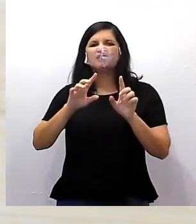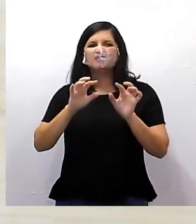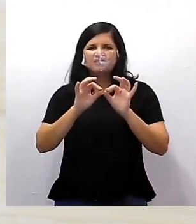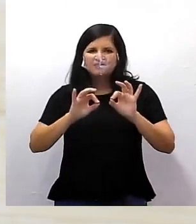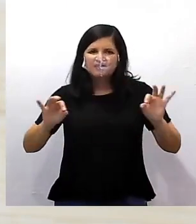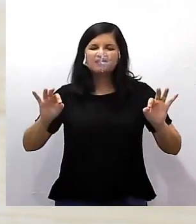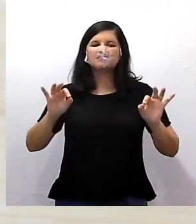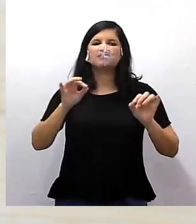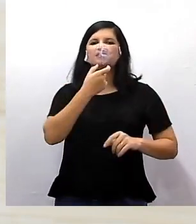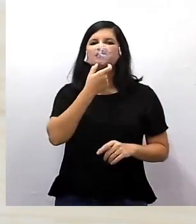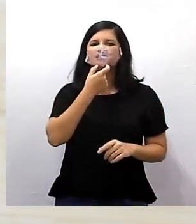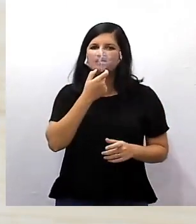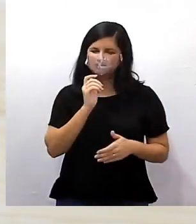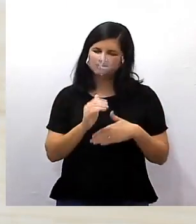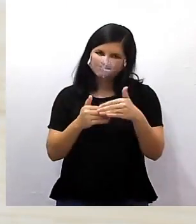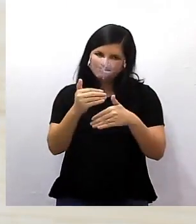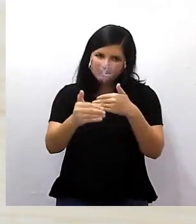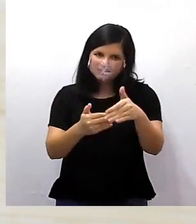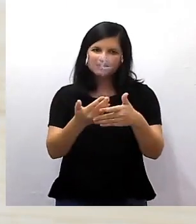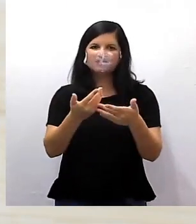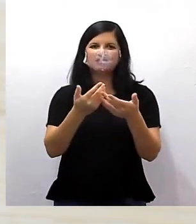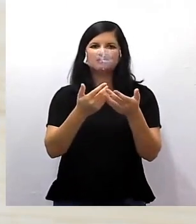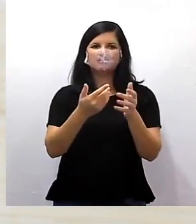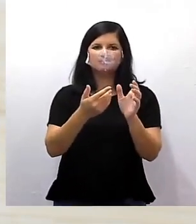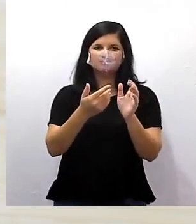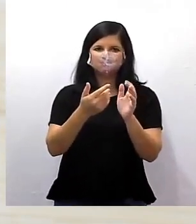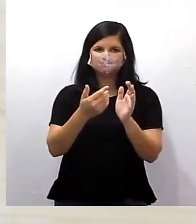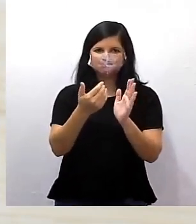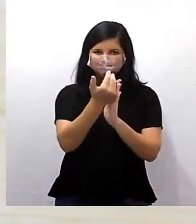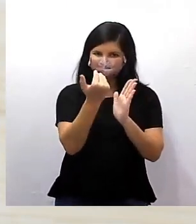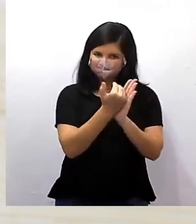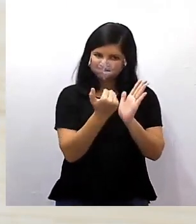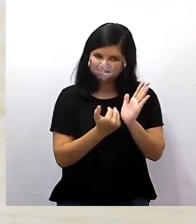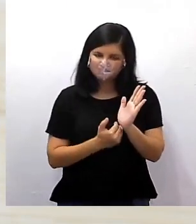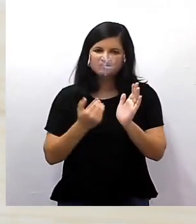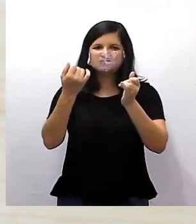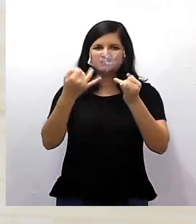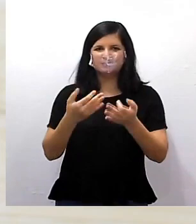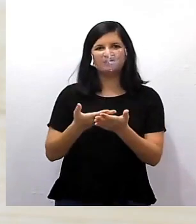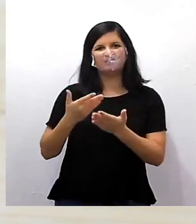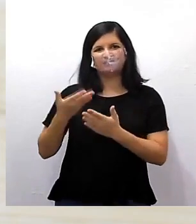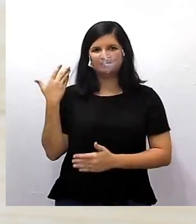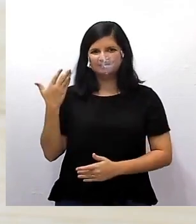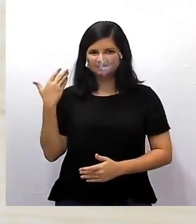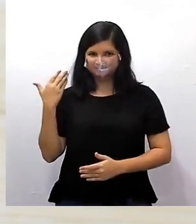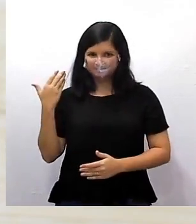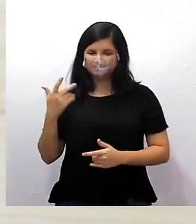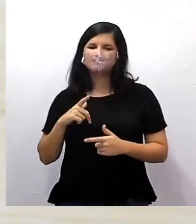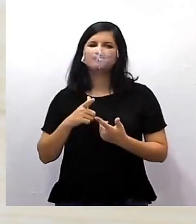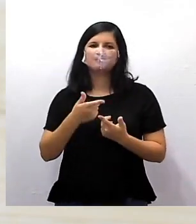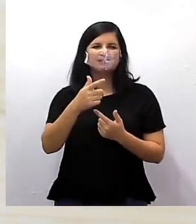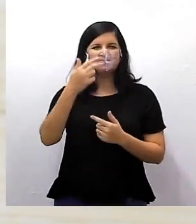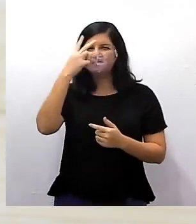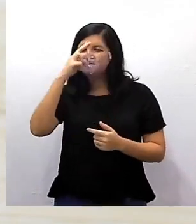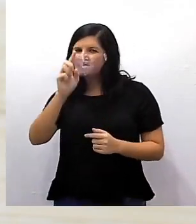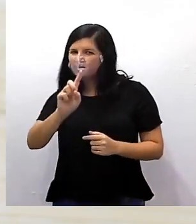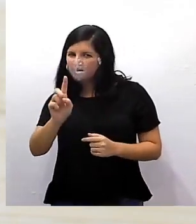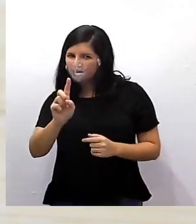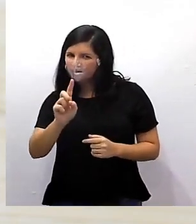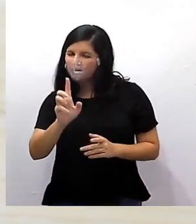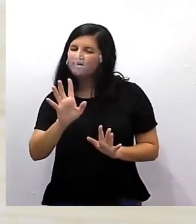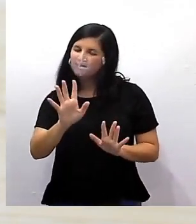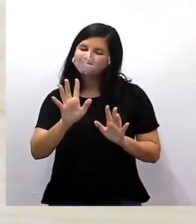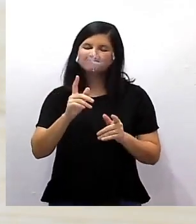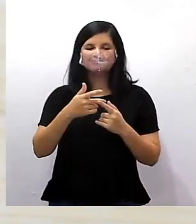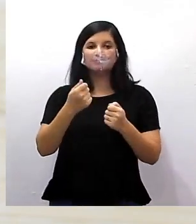formar em inglês, a gente tem um processo, a gente tem um passo a passo que já foi explicado durante as aulas anteriores. Caso você não lembre, você pode